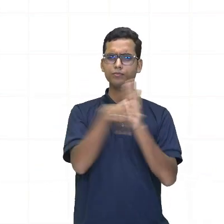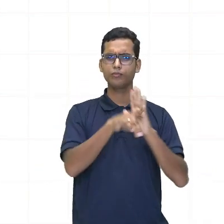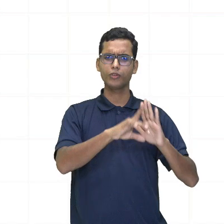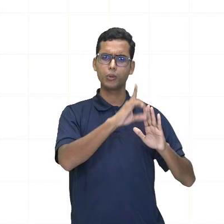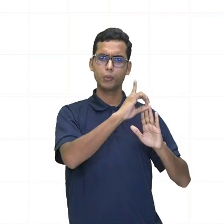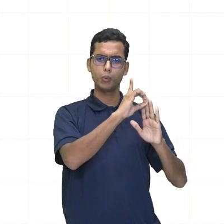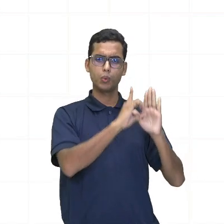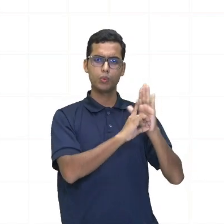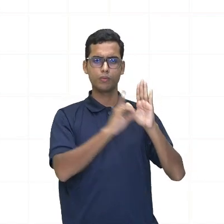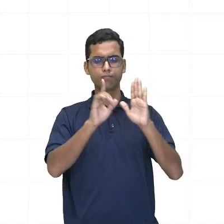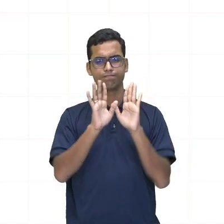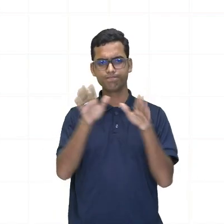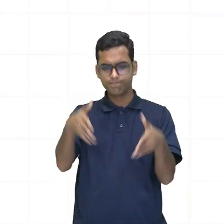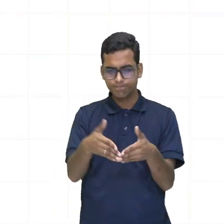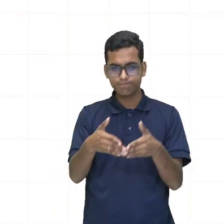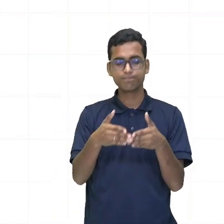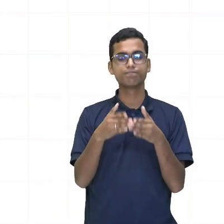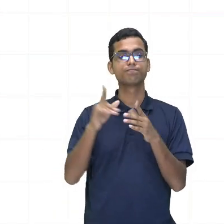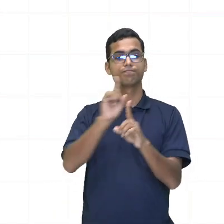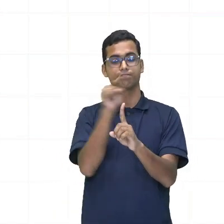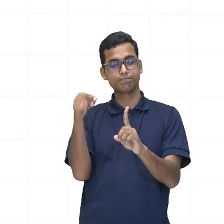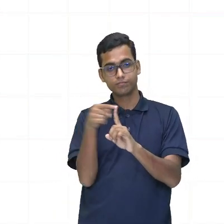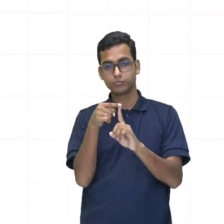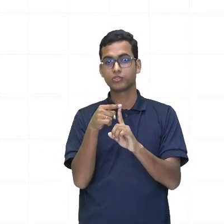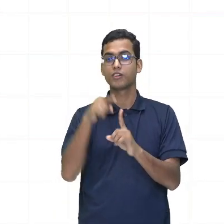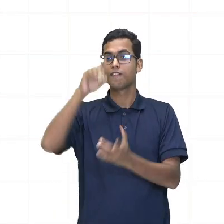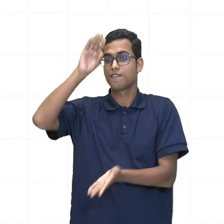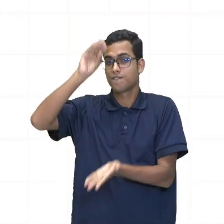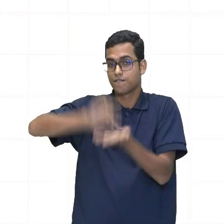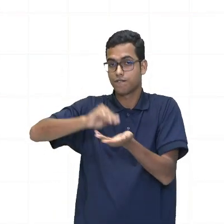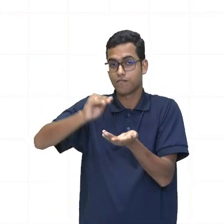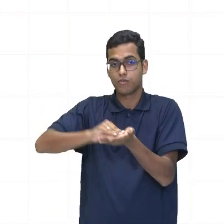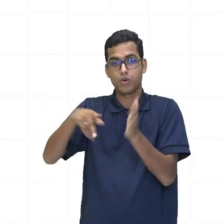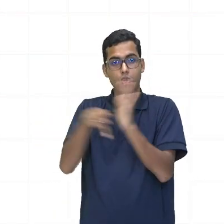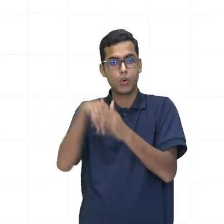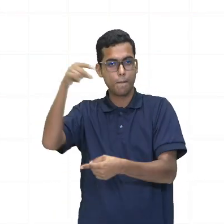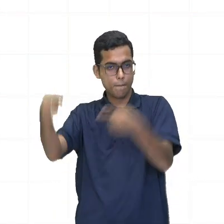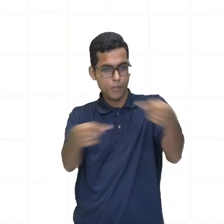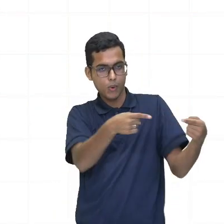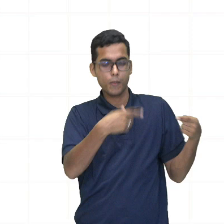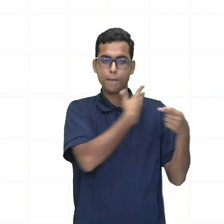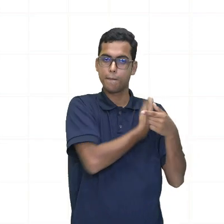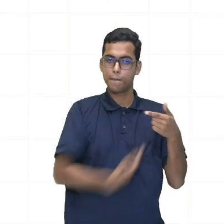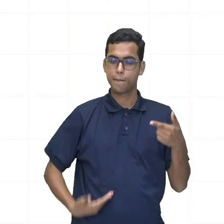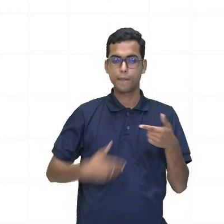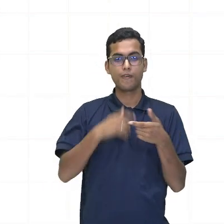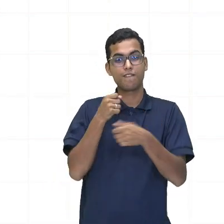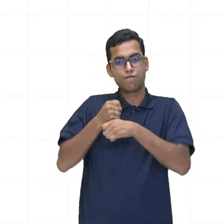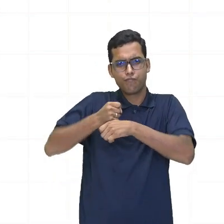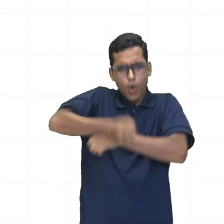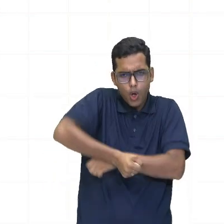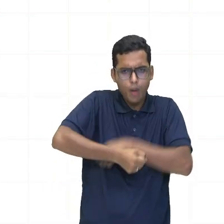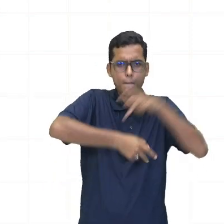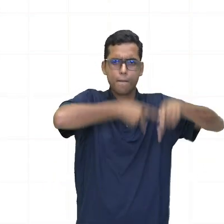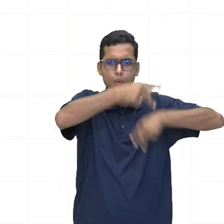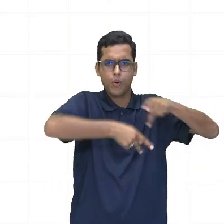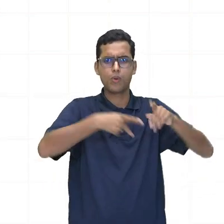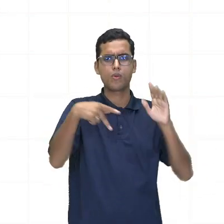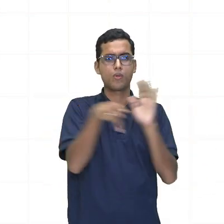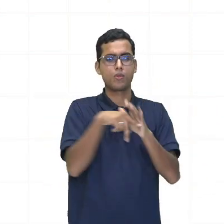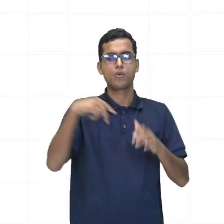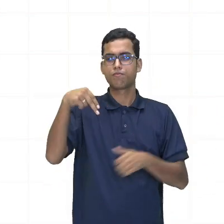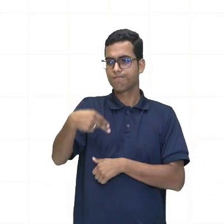vai visar a ausência de políticas públicas que vai forçar os nordestinos a se adaptarem ao ritmo dos rios